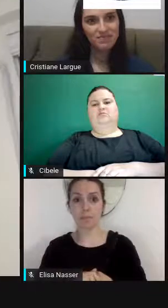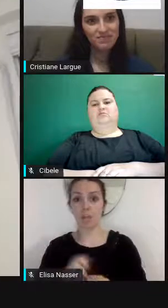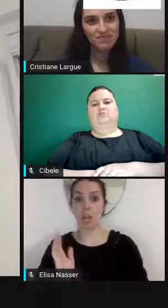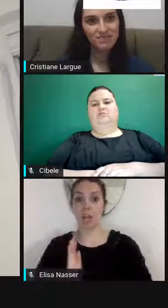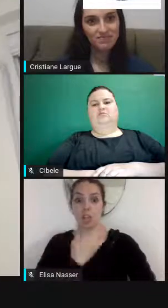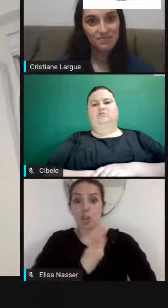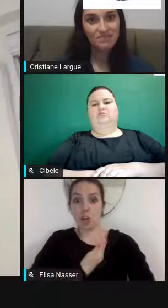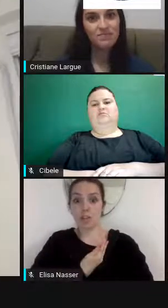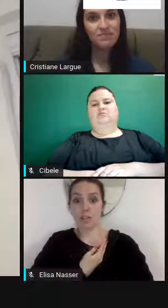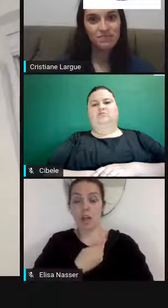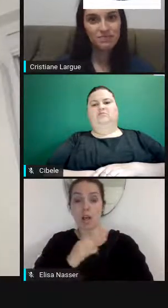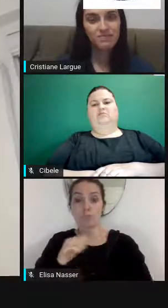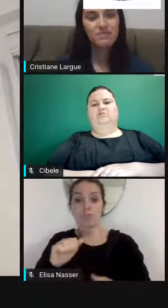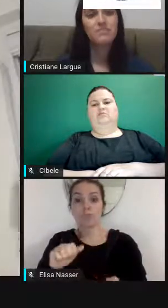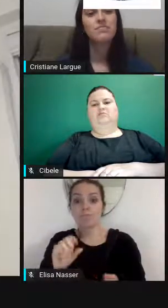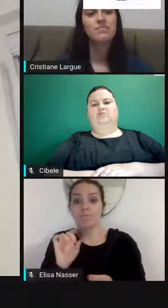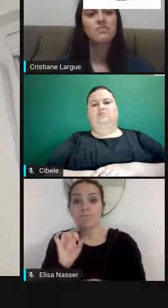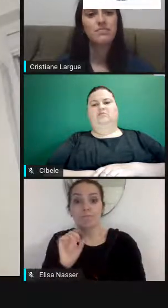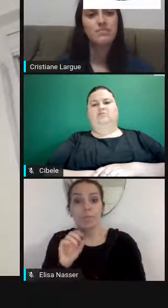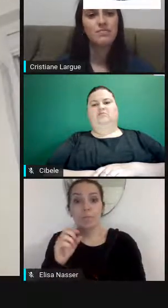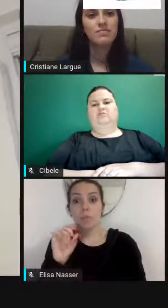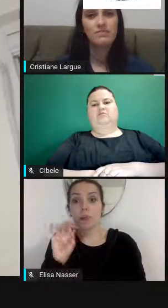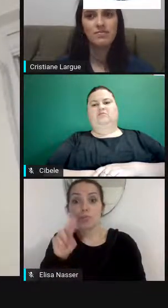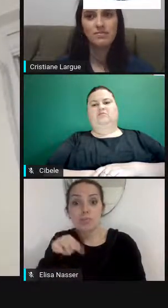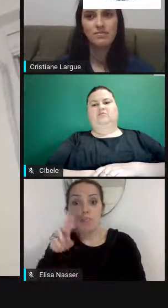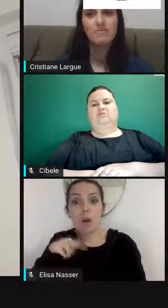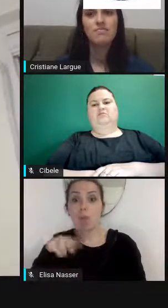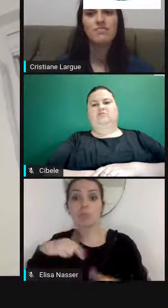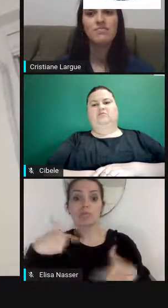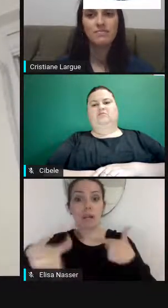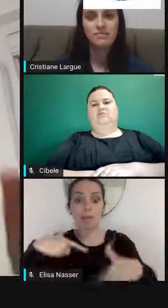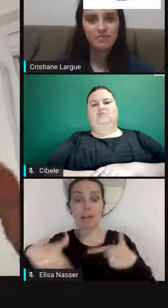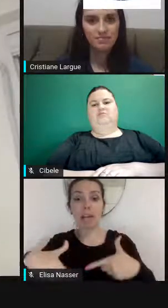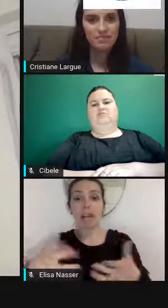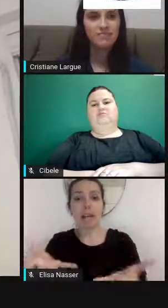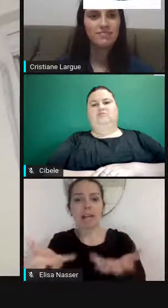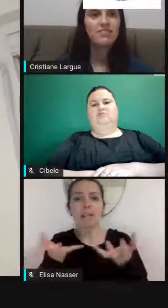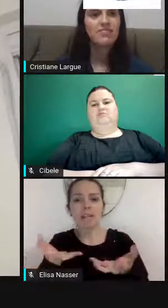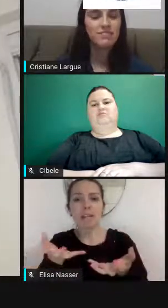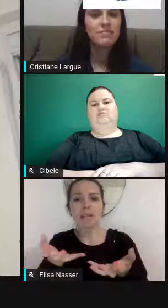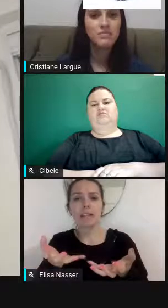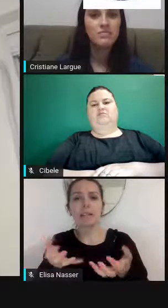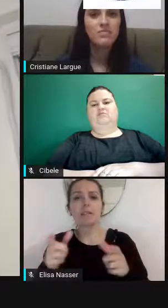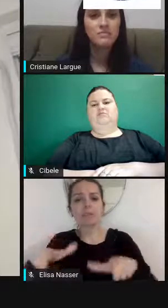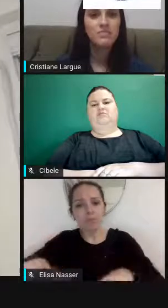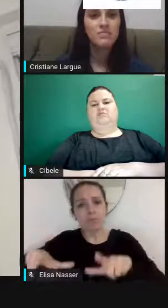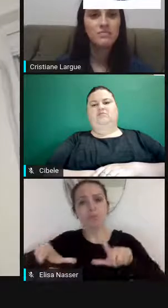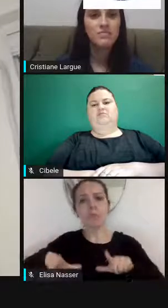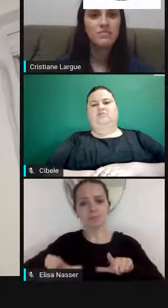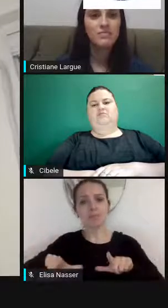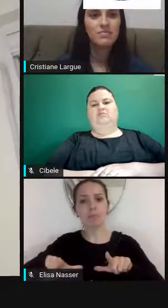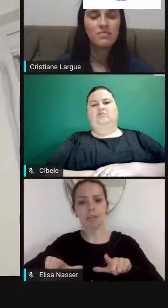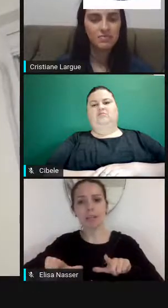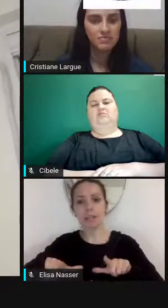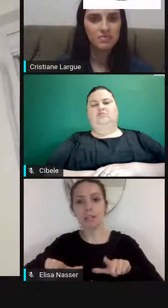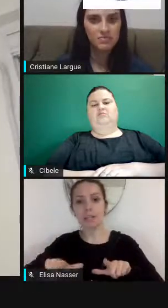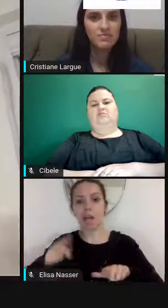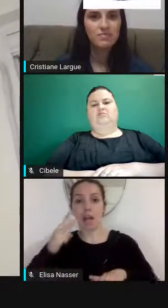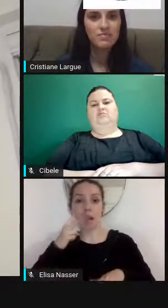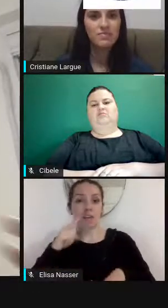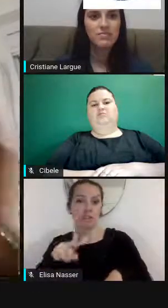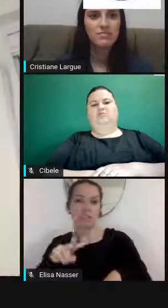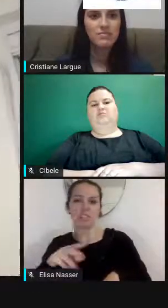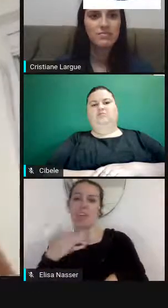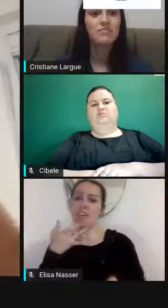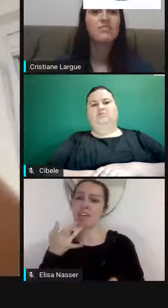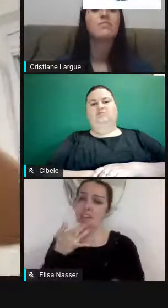únicos que não trabalhavam que estavam ali fazendo após porque queriam ter habilitação né mas depois eu acabei saindo também que eu vi que não era tão fácil assim